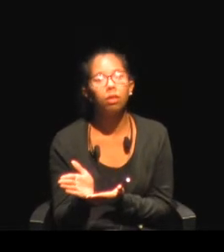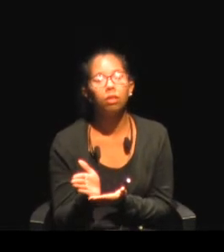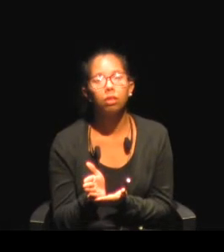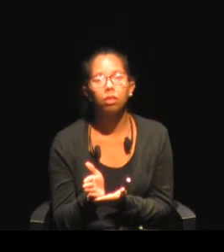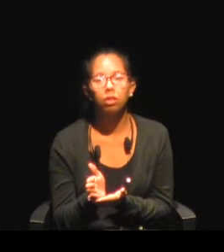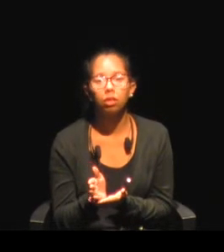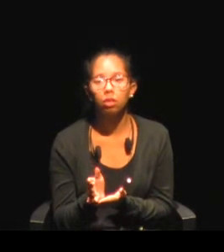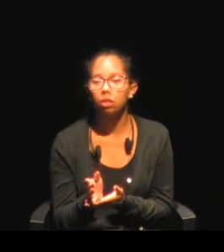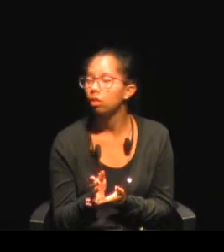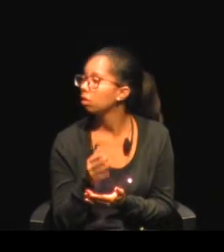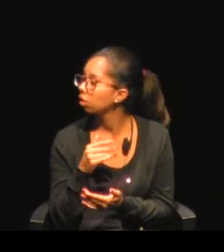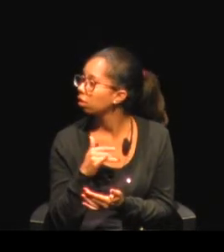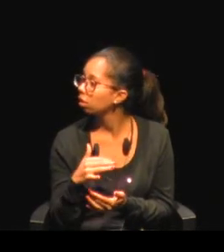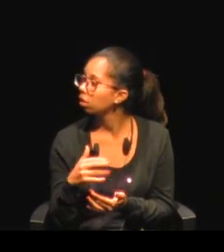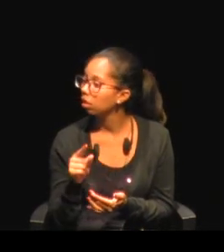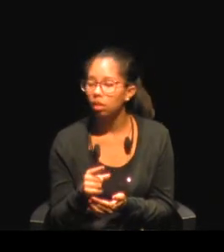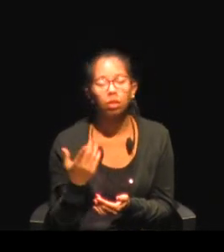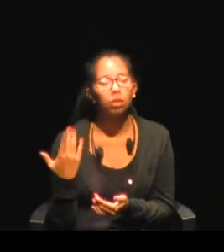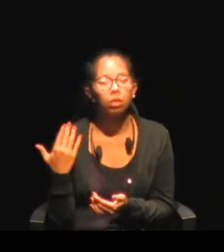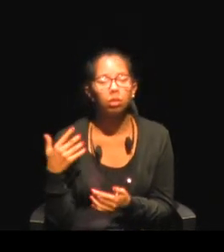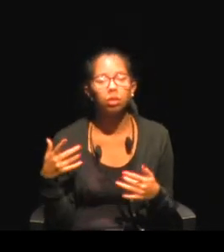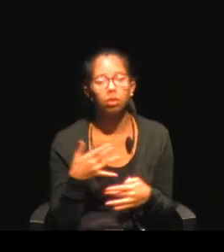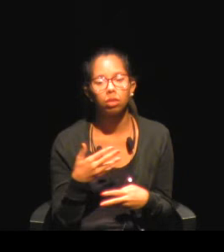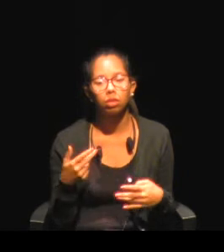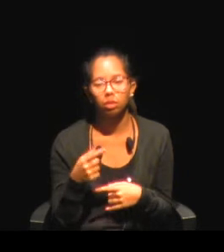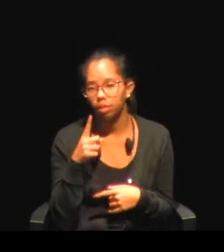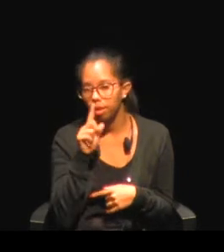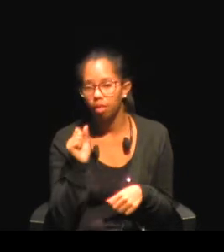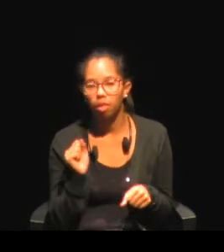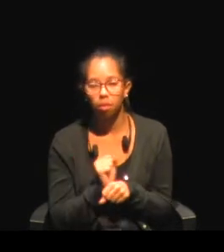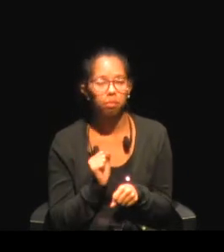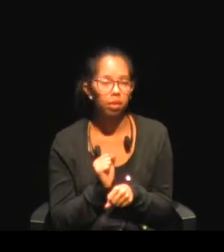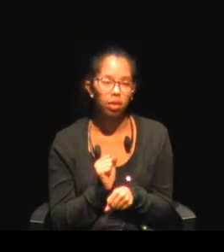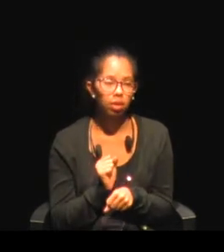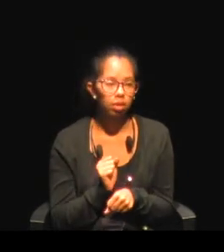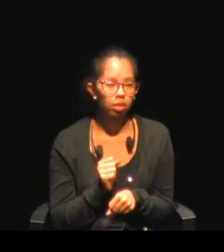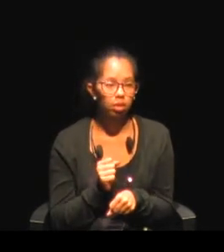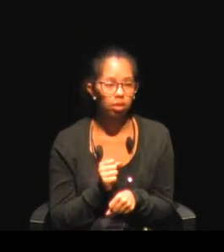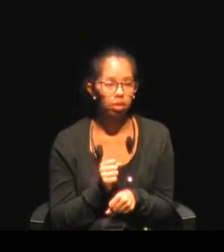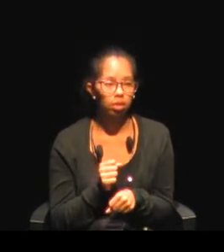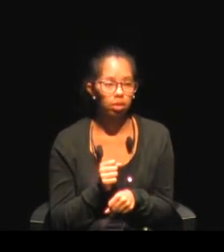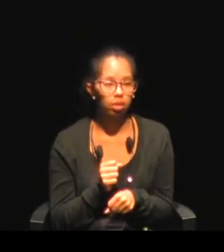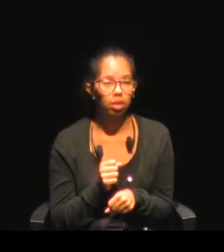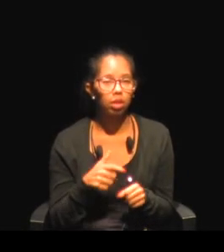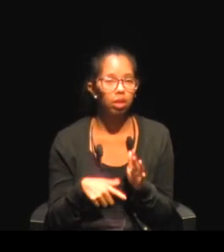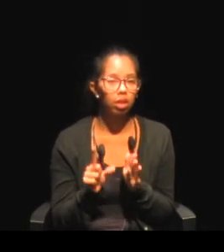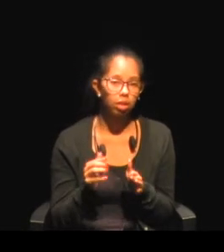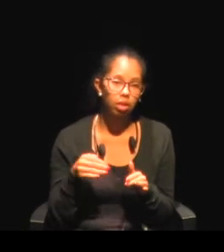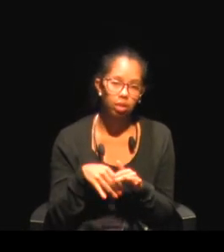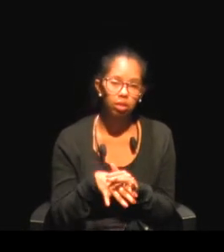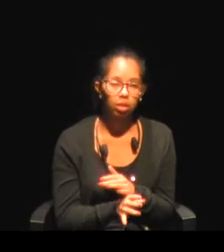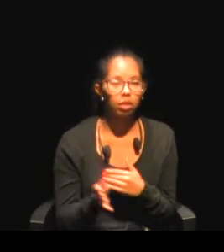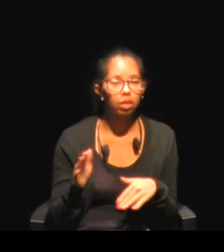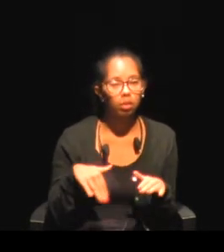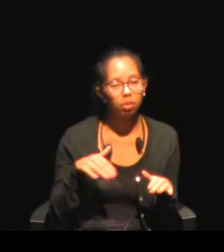um entreposto, né, num caminho do mar, quer dizer, uma cidade que era uma última parada antes da